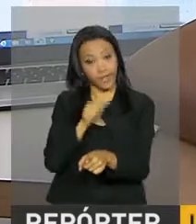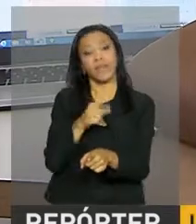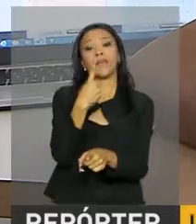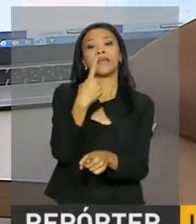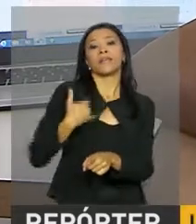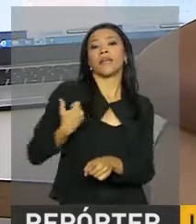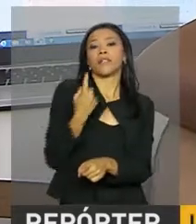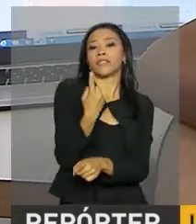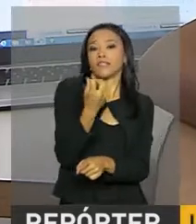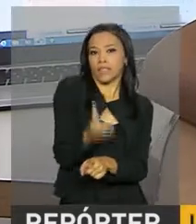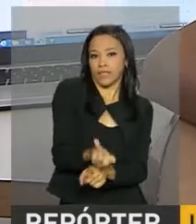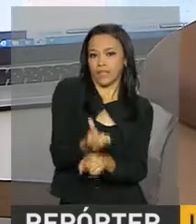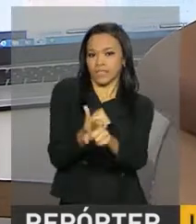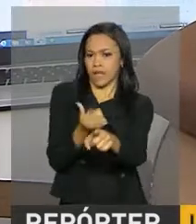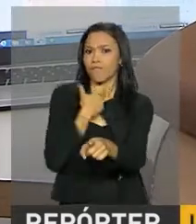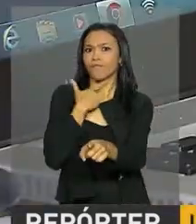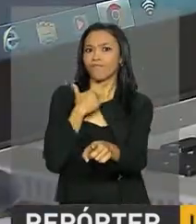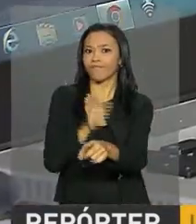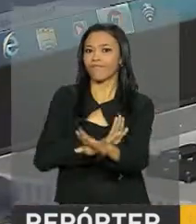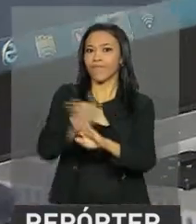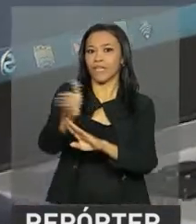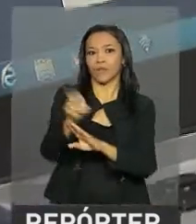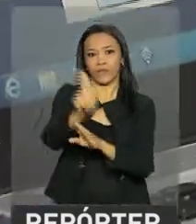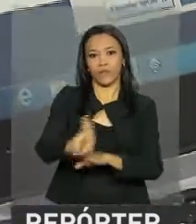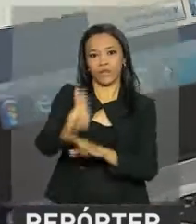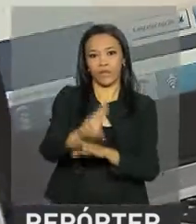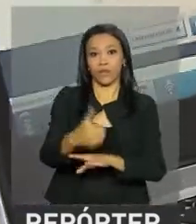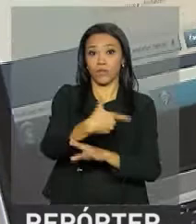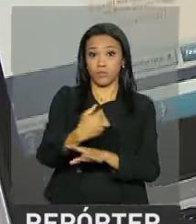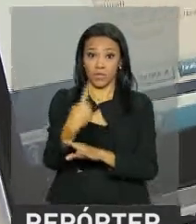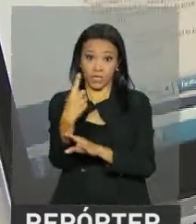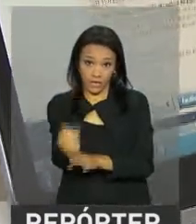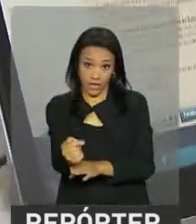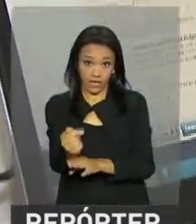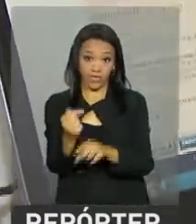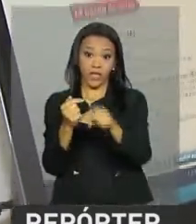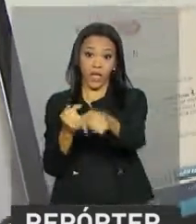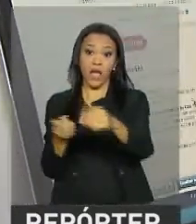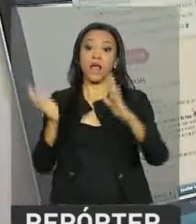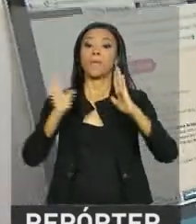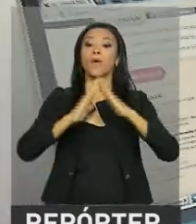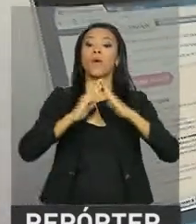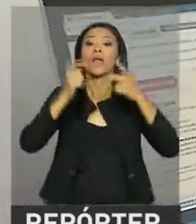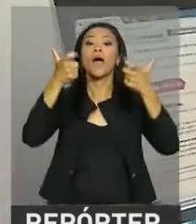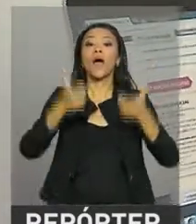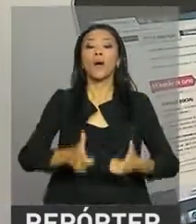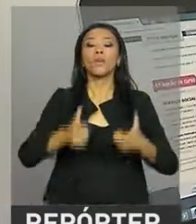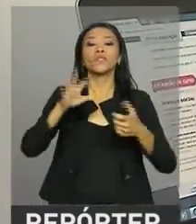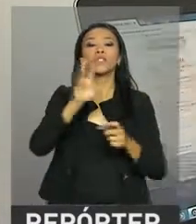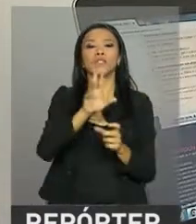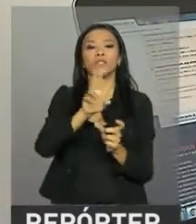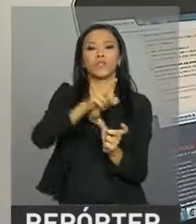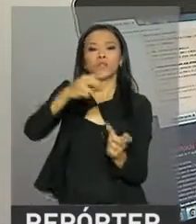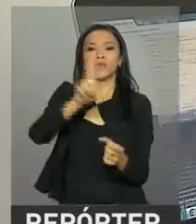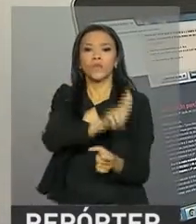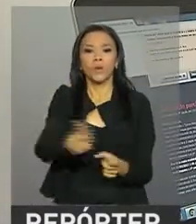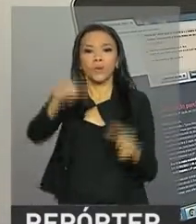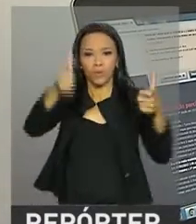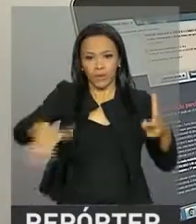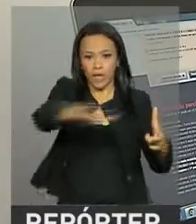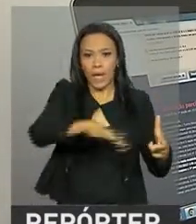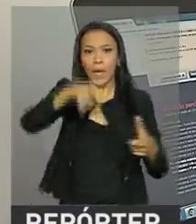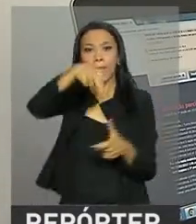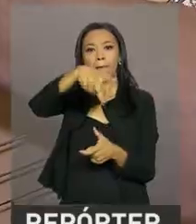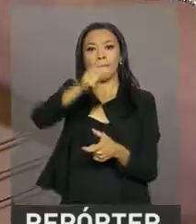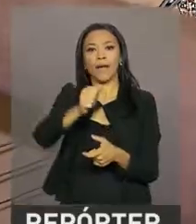anos mas já pretende ingressar na faculdade em 2017 a moradora de paranoá no distrito federal passou os últimos anos